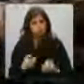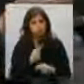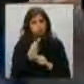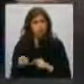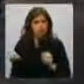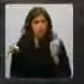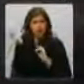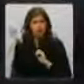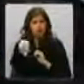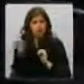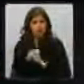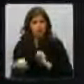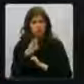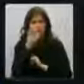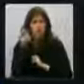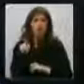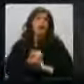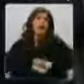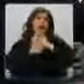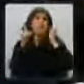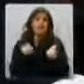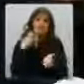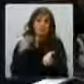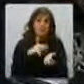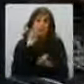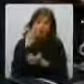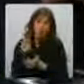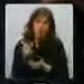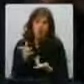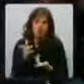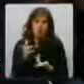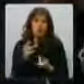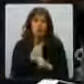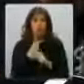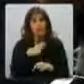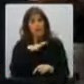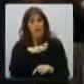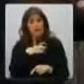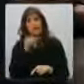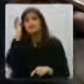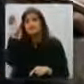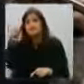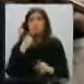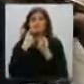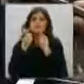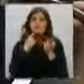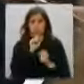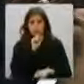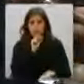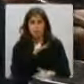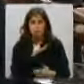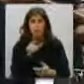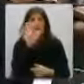Gouveia é óbvio que esperavam que estivesse presente até para esclarecer e possivelmente até poderia ser uma uma